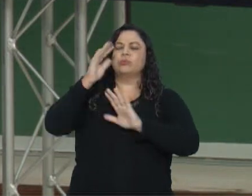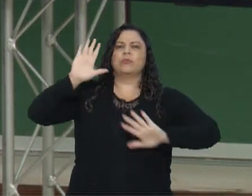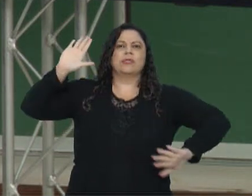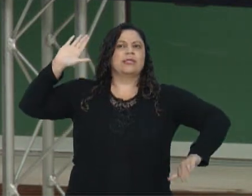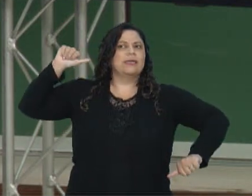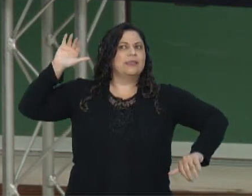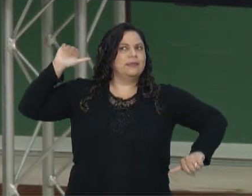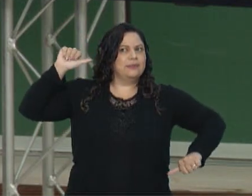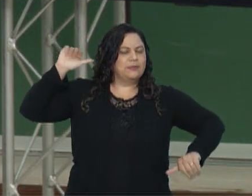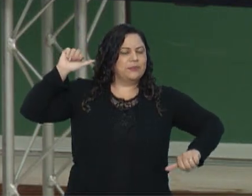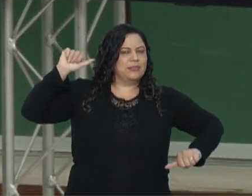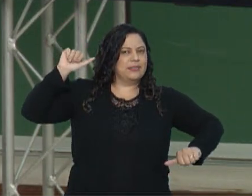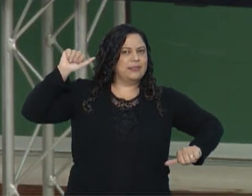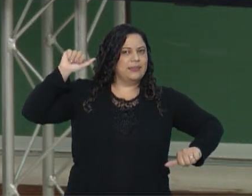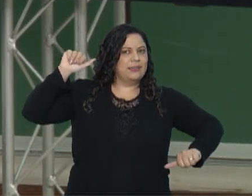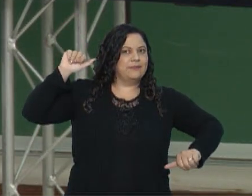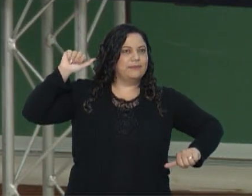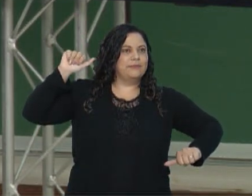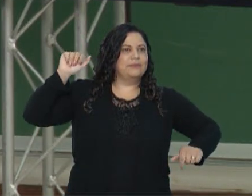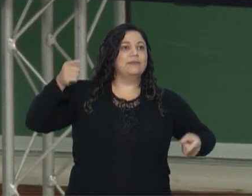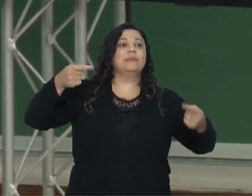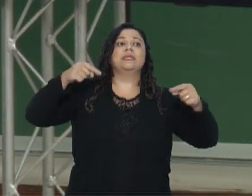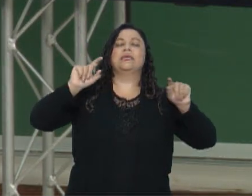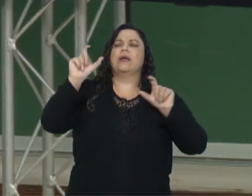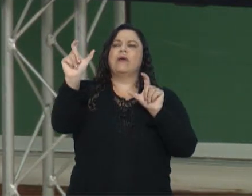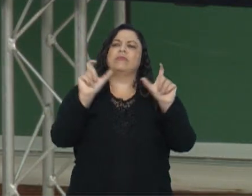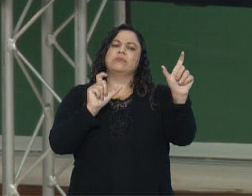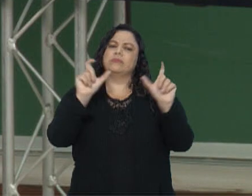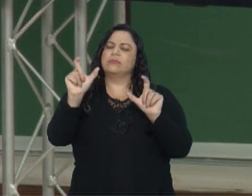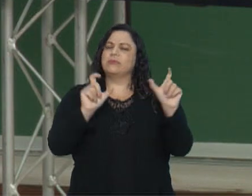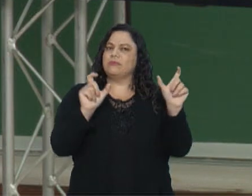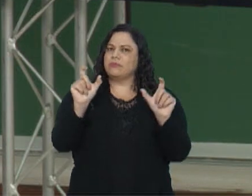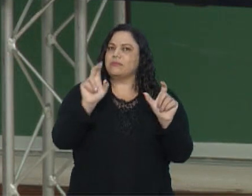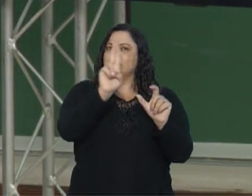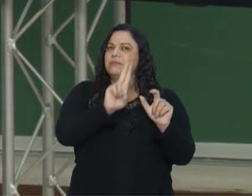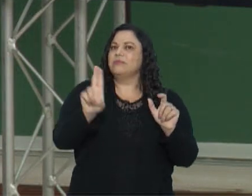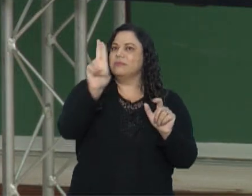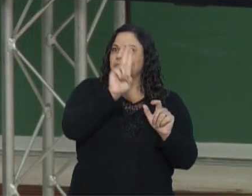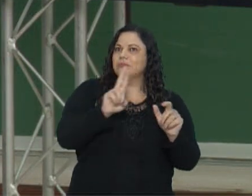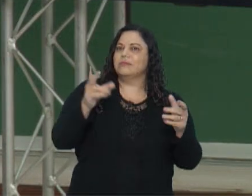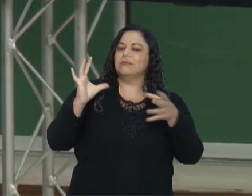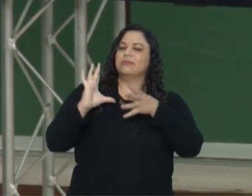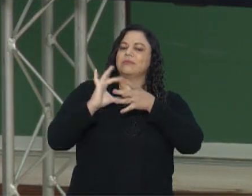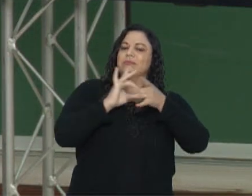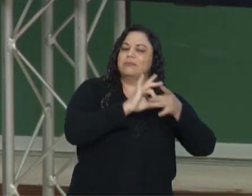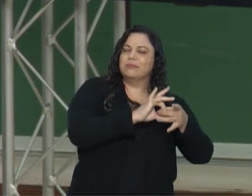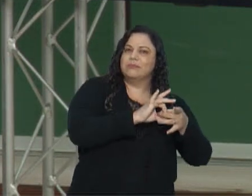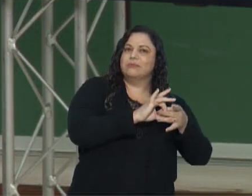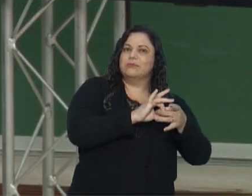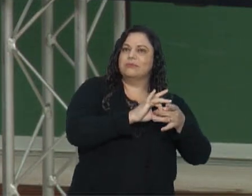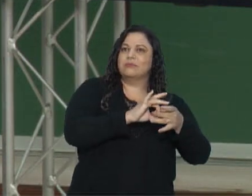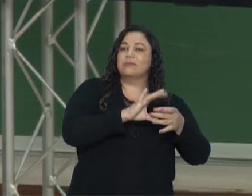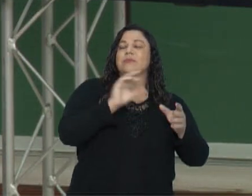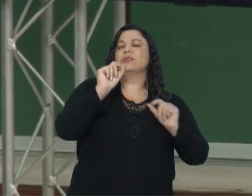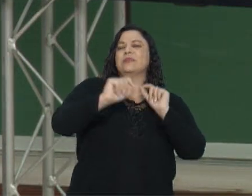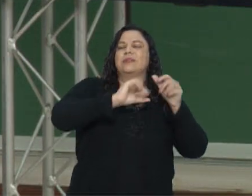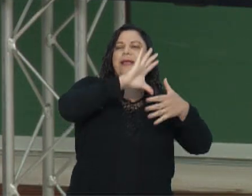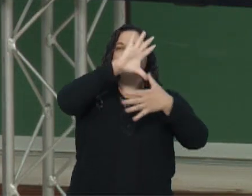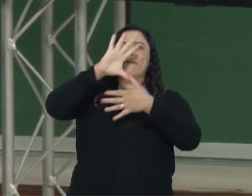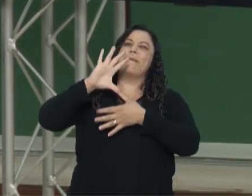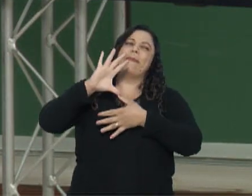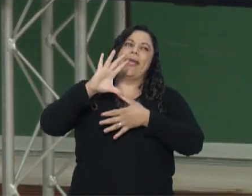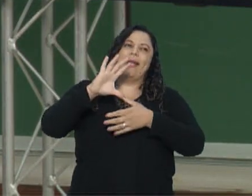ou castellano, e algumas palavras utilizadas no contexto de América ou de las